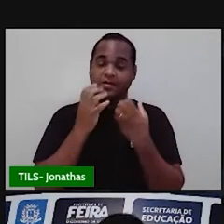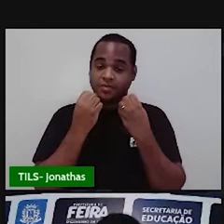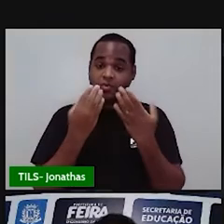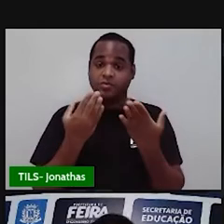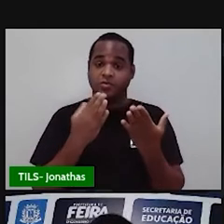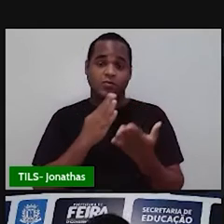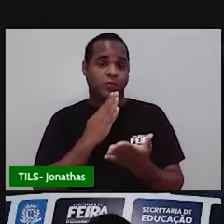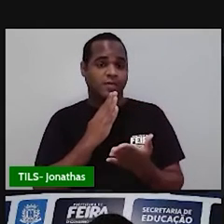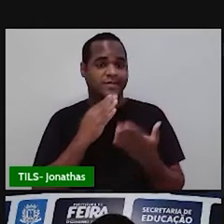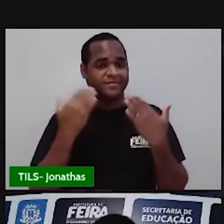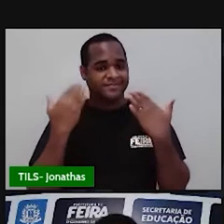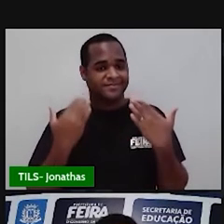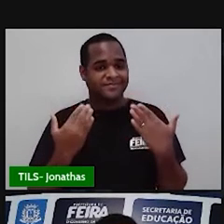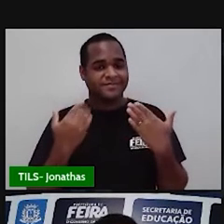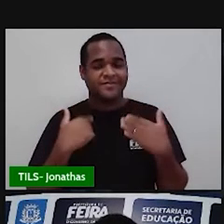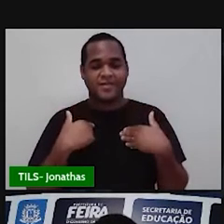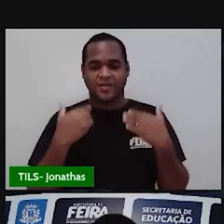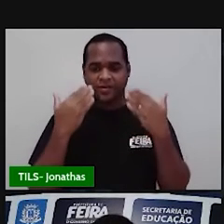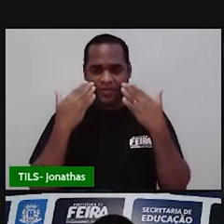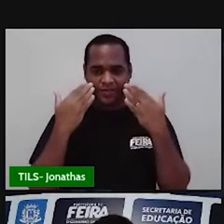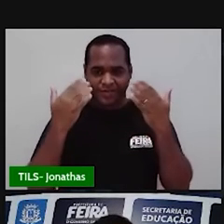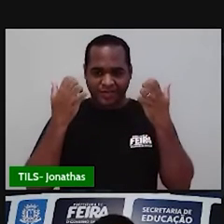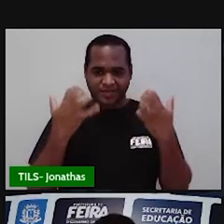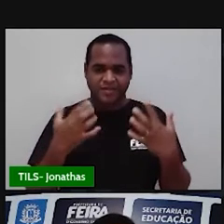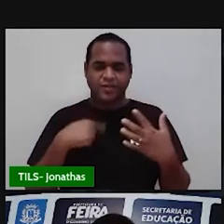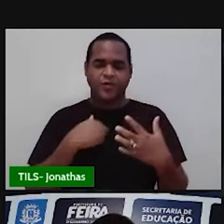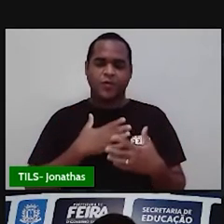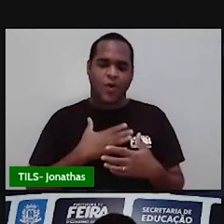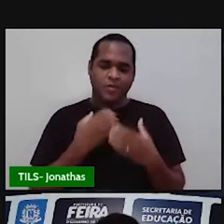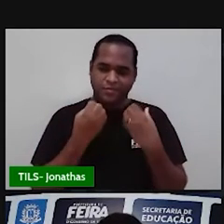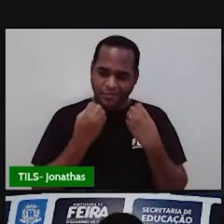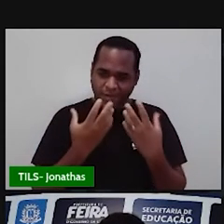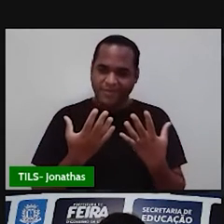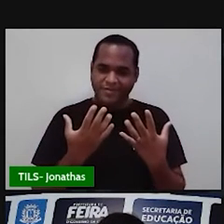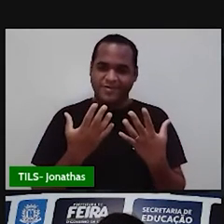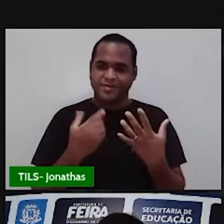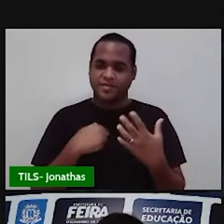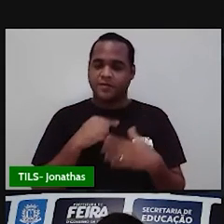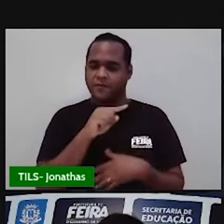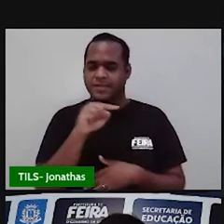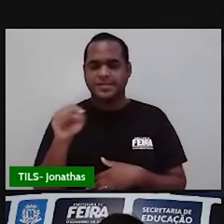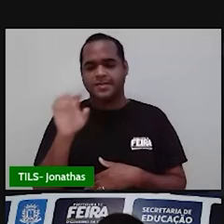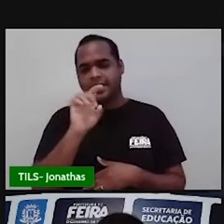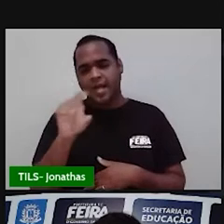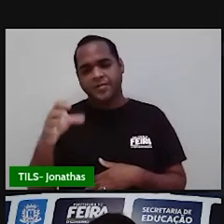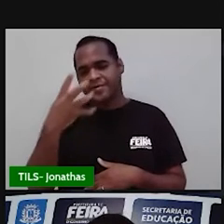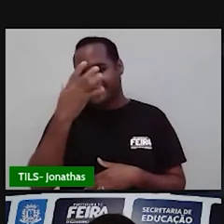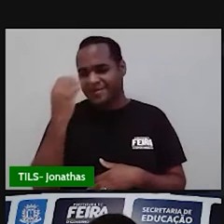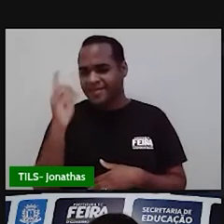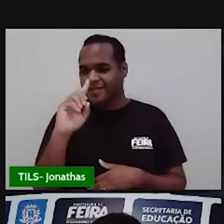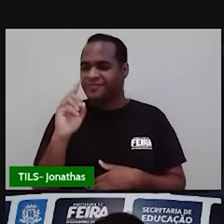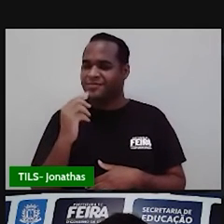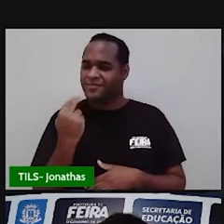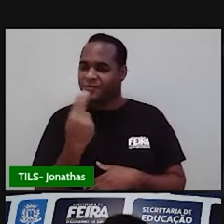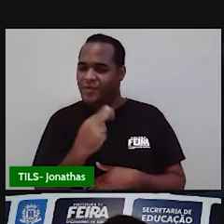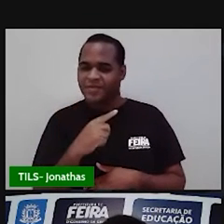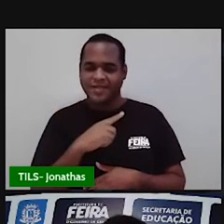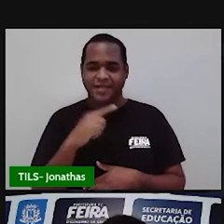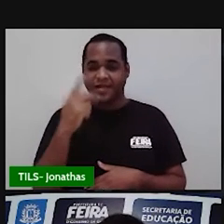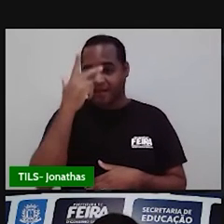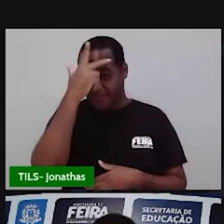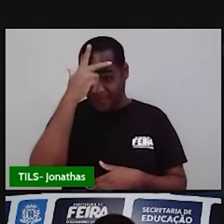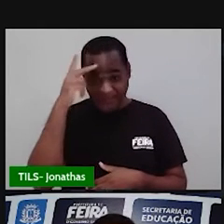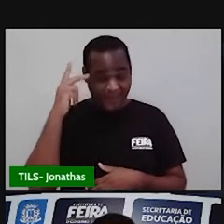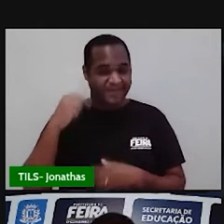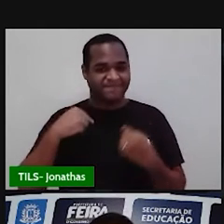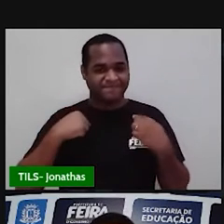me conhece, mas eu vou me apresentar. Eu gosto muito de fazer isso, certo? Para que você não esqueça do meu nome, dessa pessoa